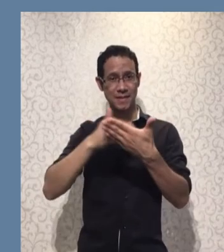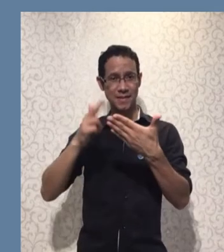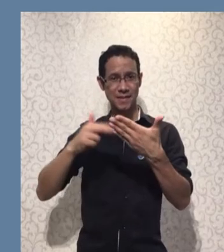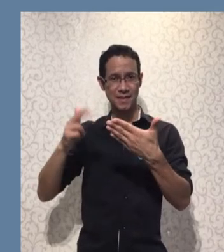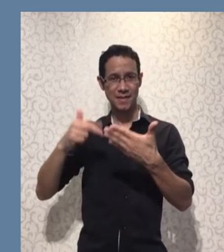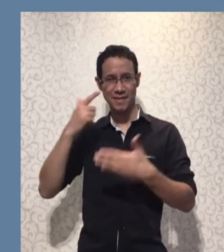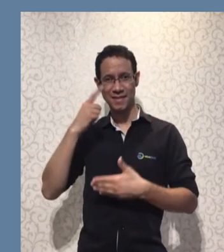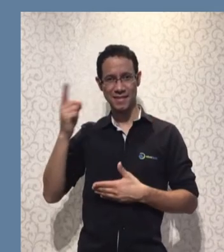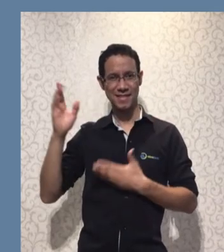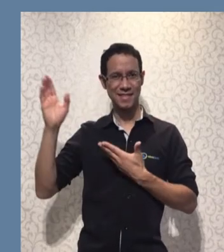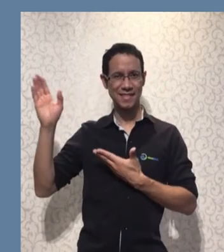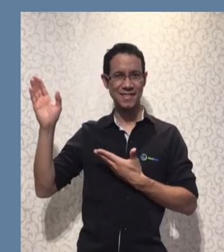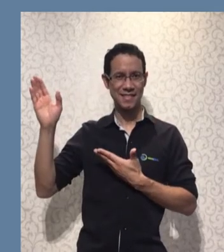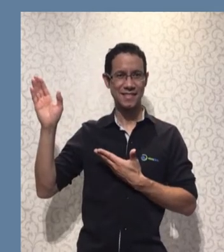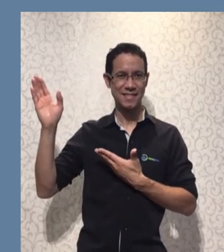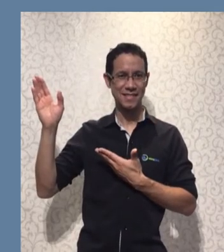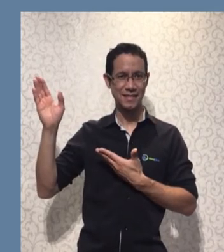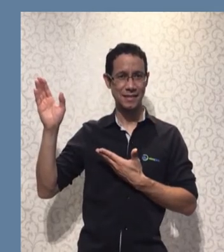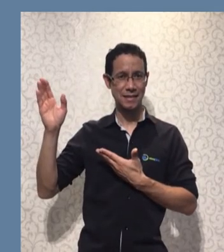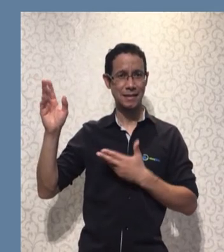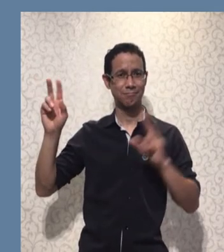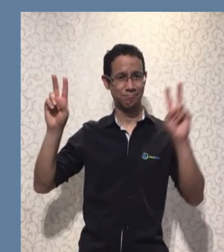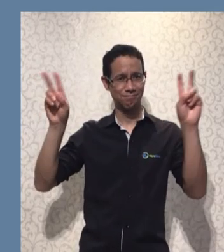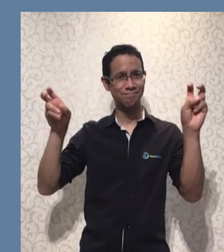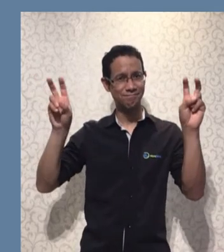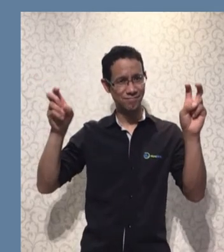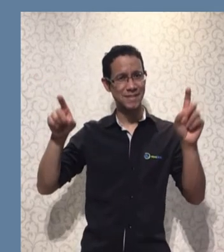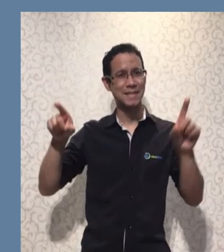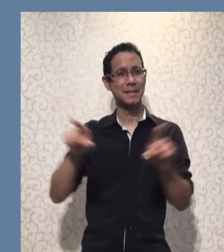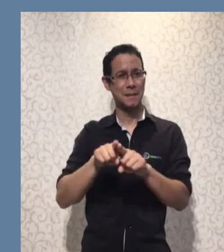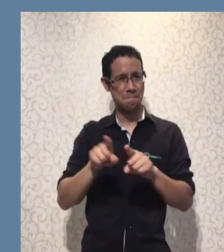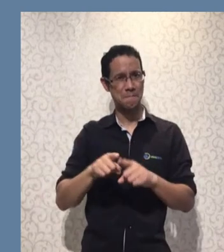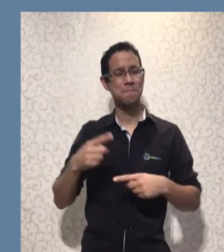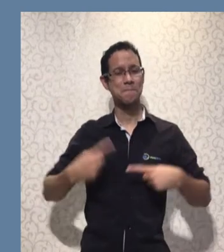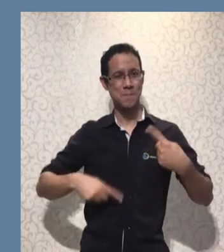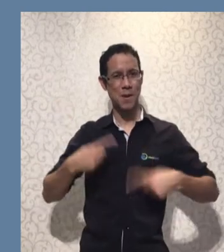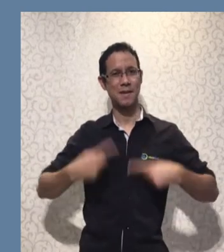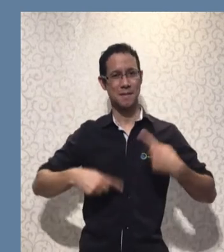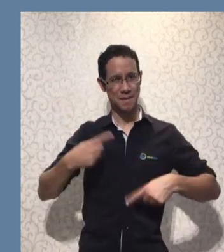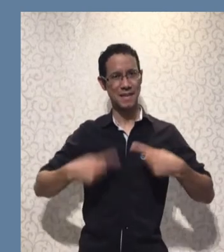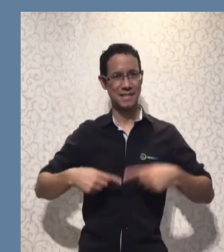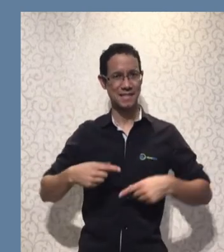muito problemática, né? Eu acho que é óbvio as razões, né?